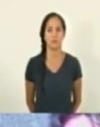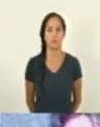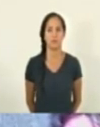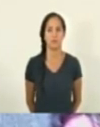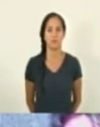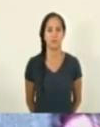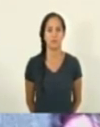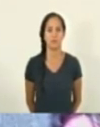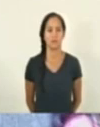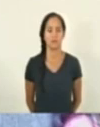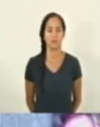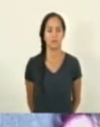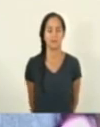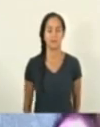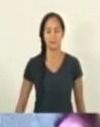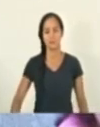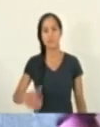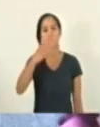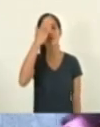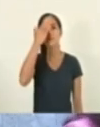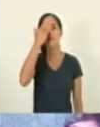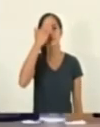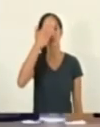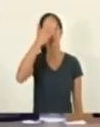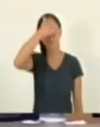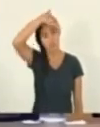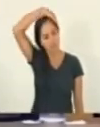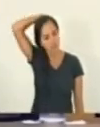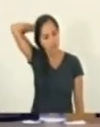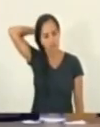Fechou? Muito obrigado.